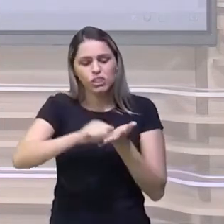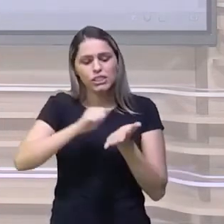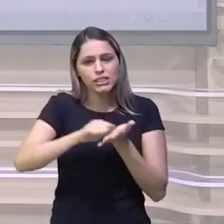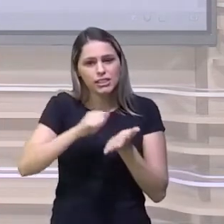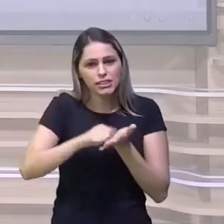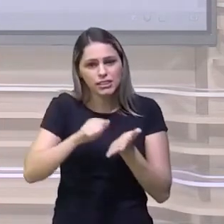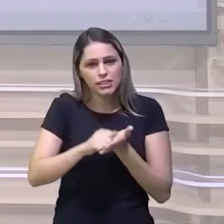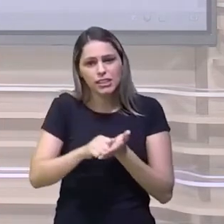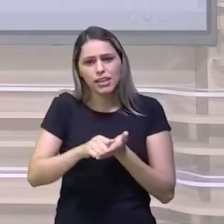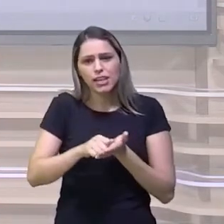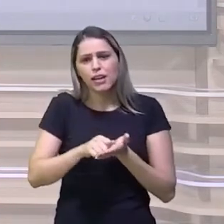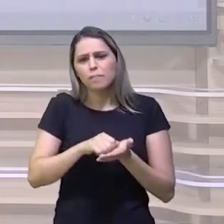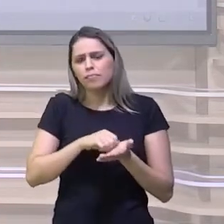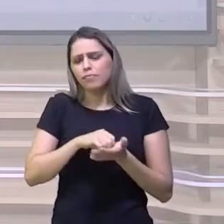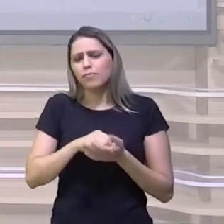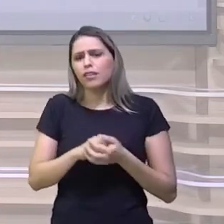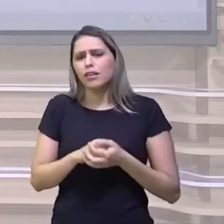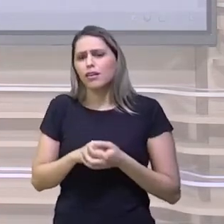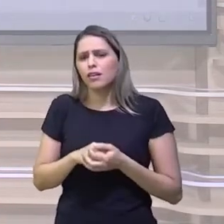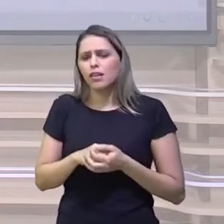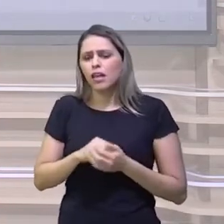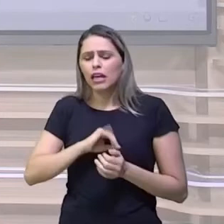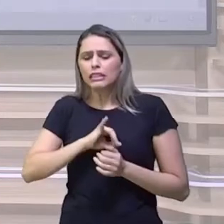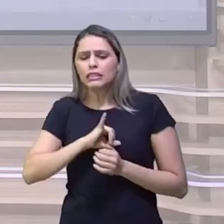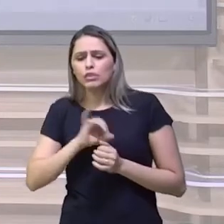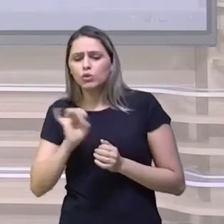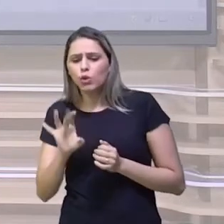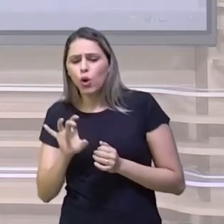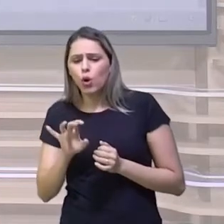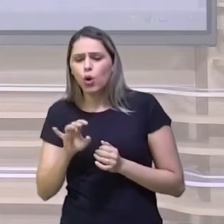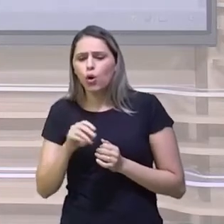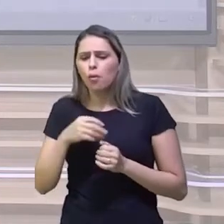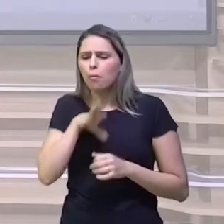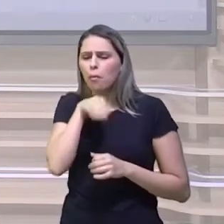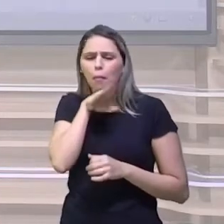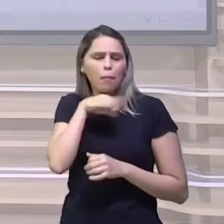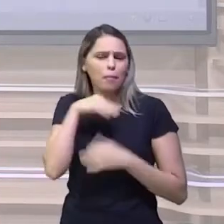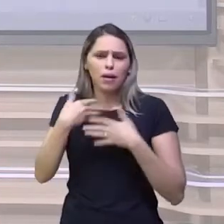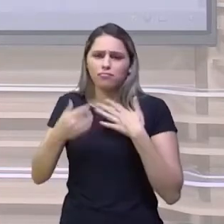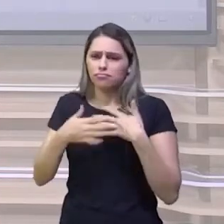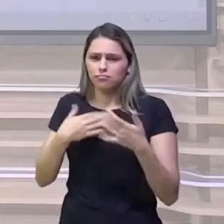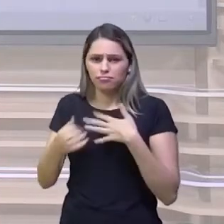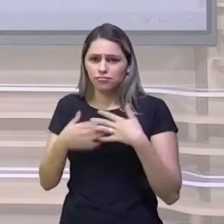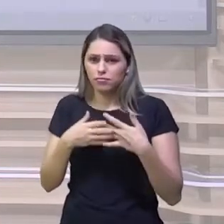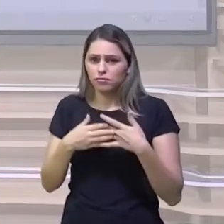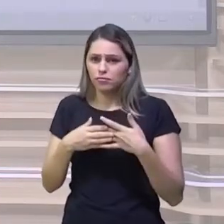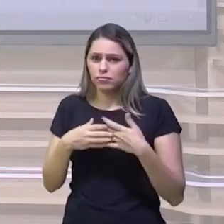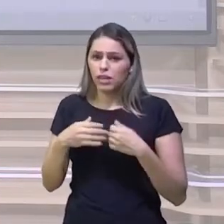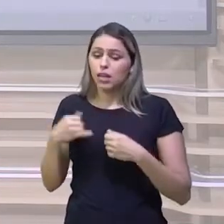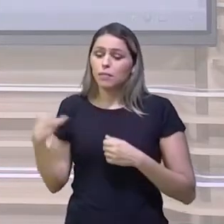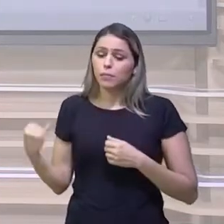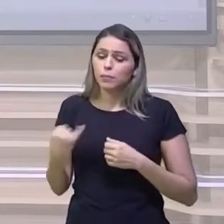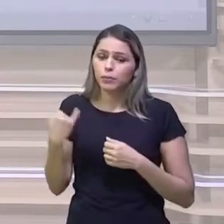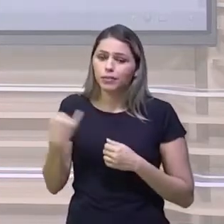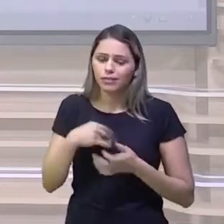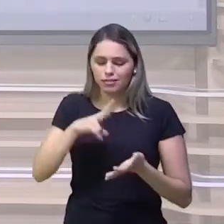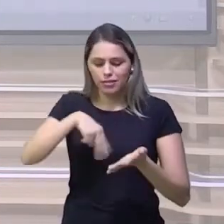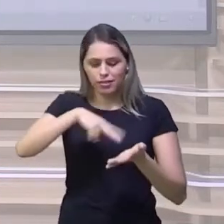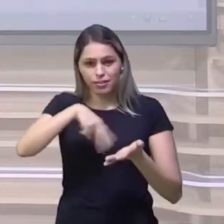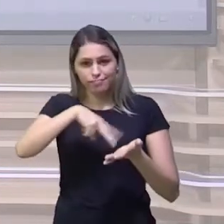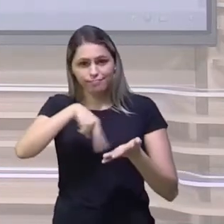bastante texto, bastante. Mas não é só contar aleatório, como é que eu falo sem ler nada. Você precisa